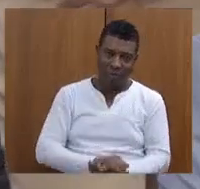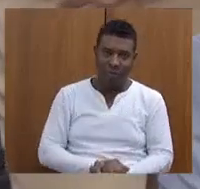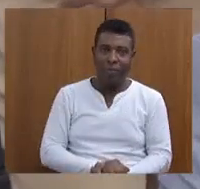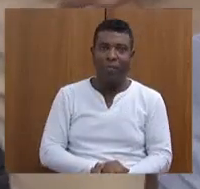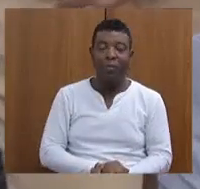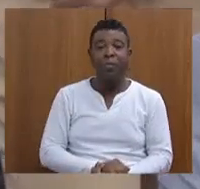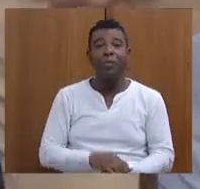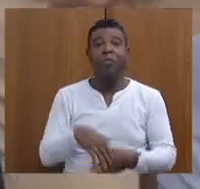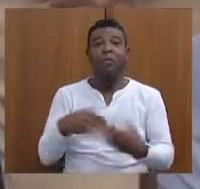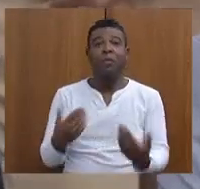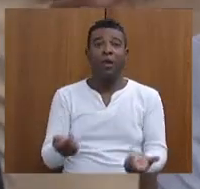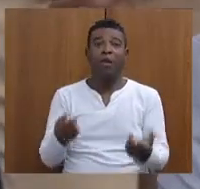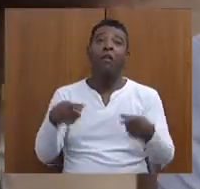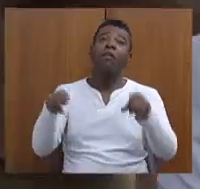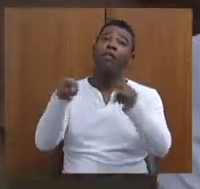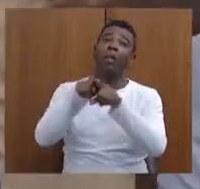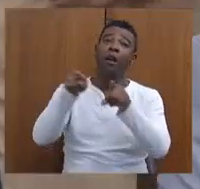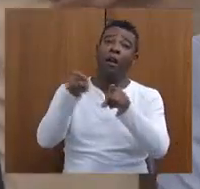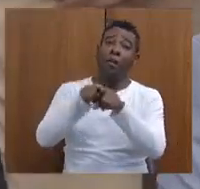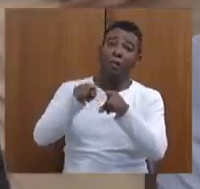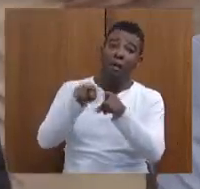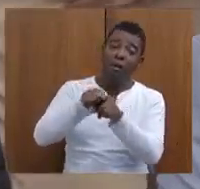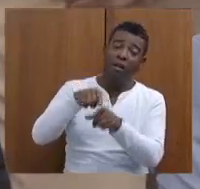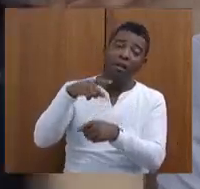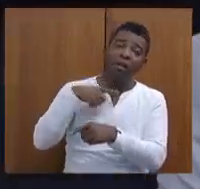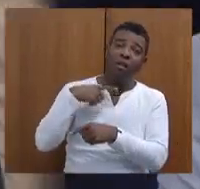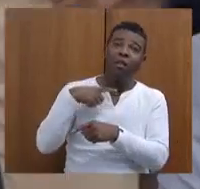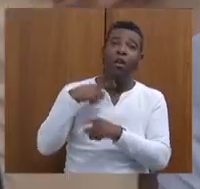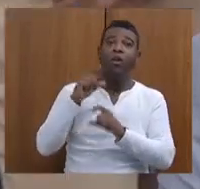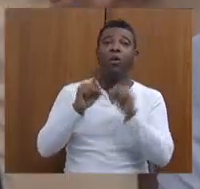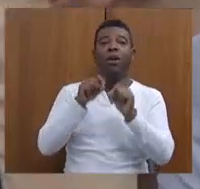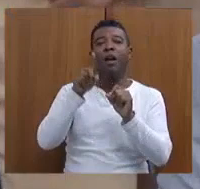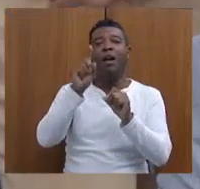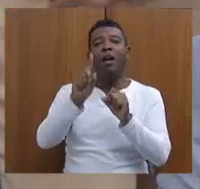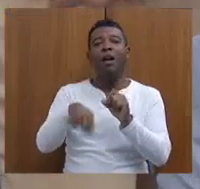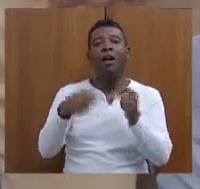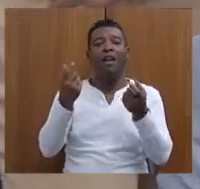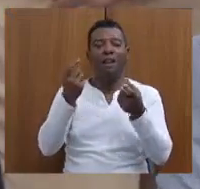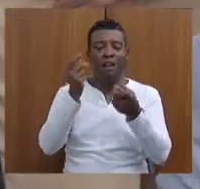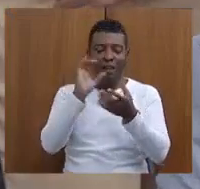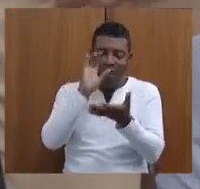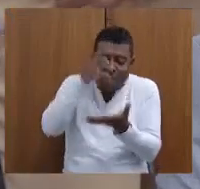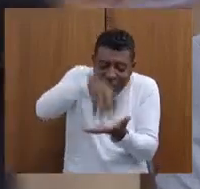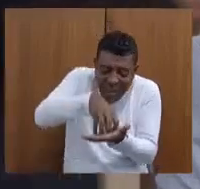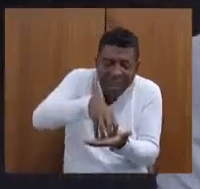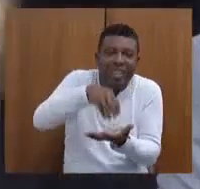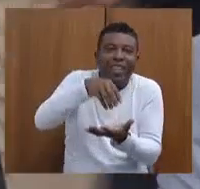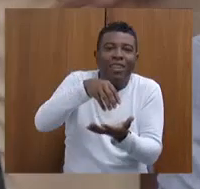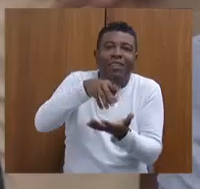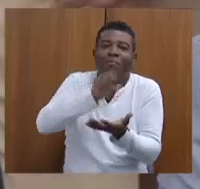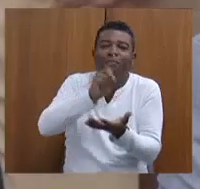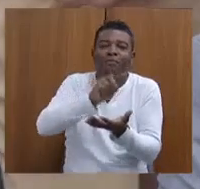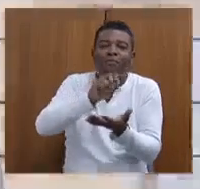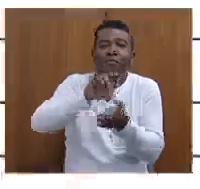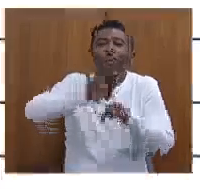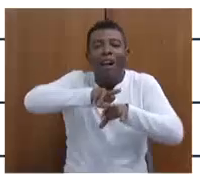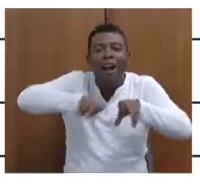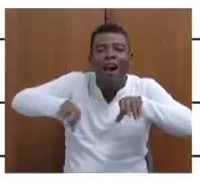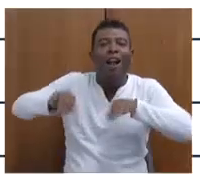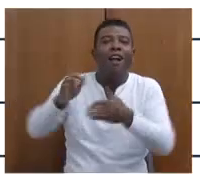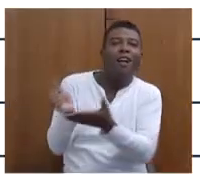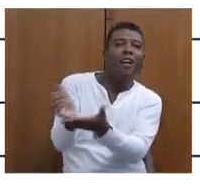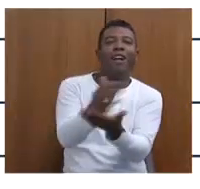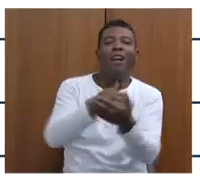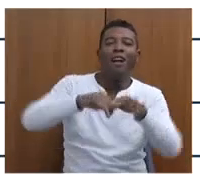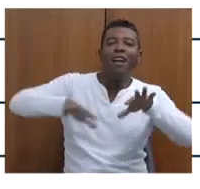chamadas previstas também né a descentralização do Rubi MG compete Minas e pesquisador na empresa chama atenção